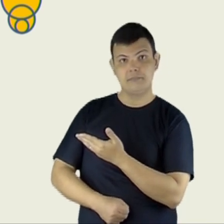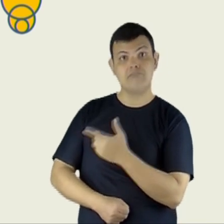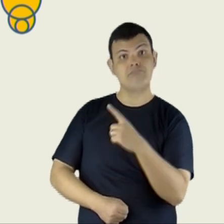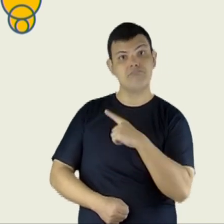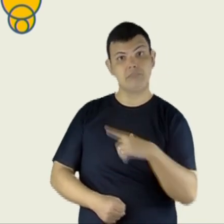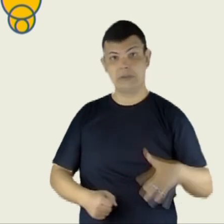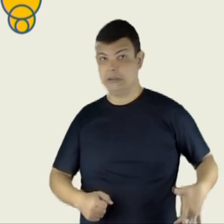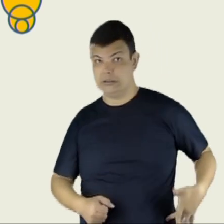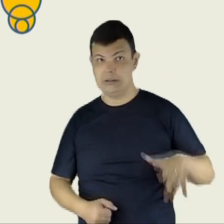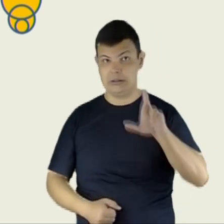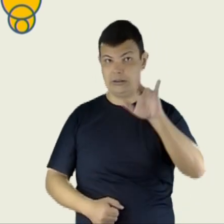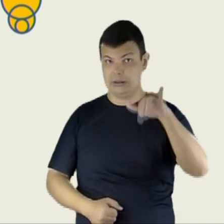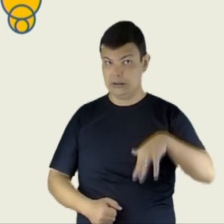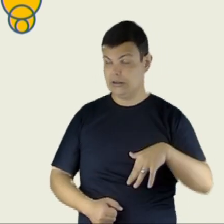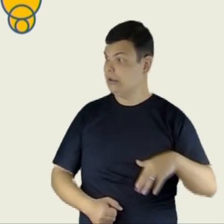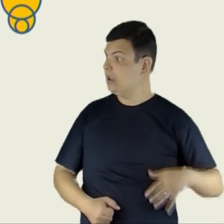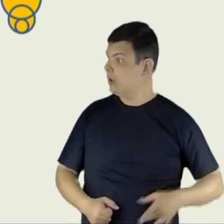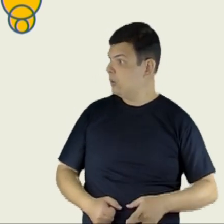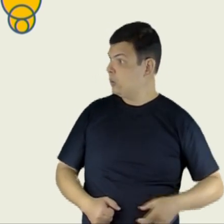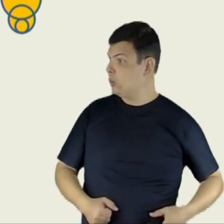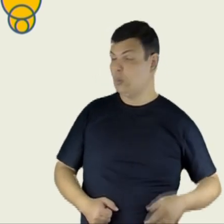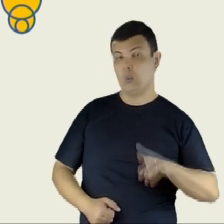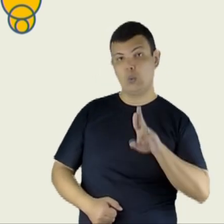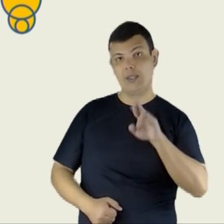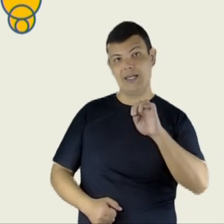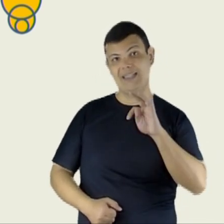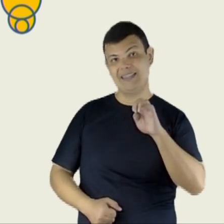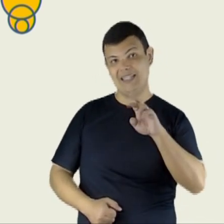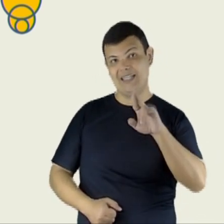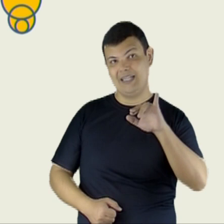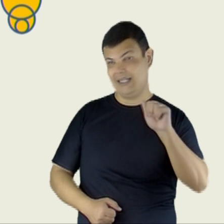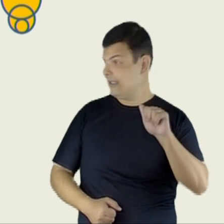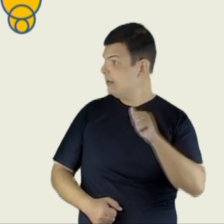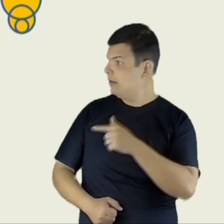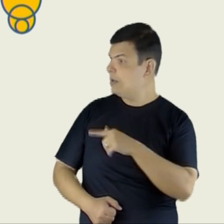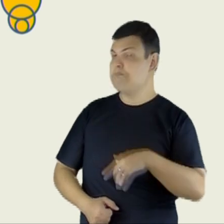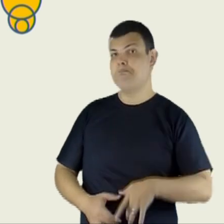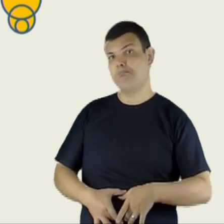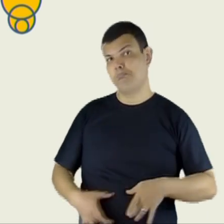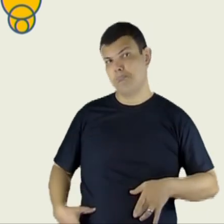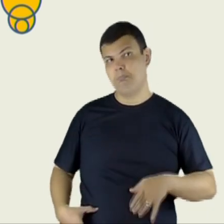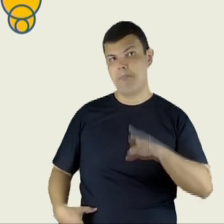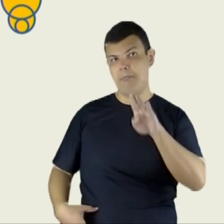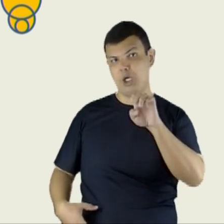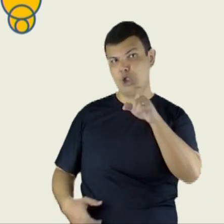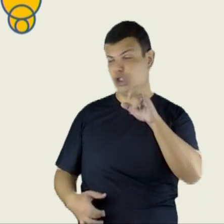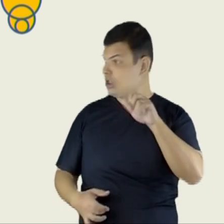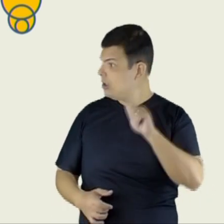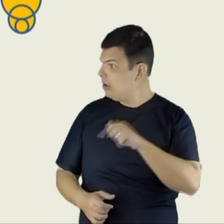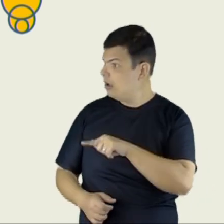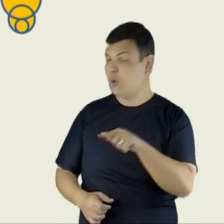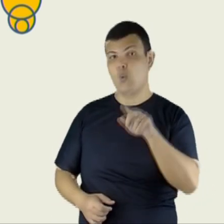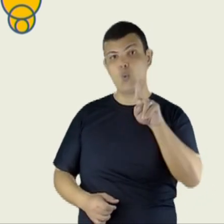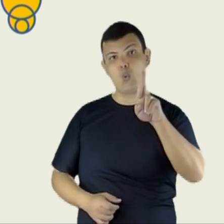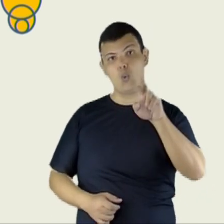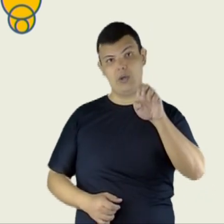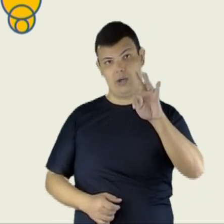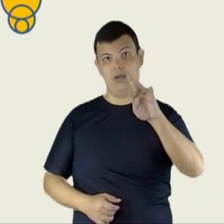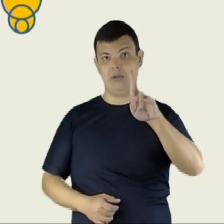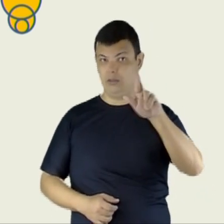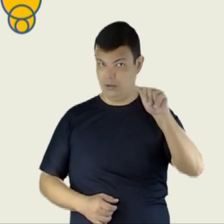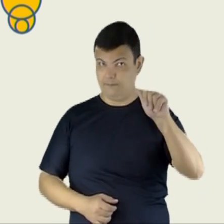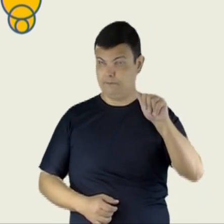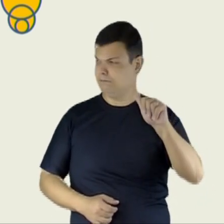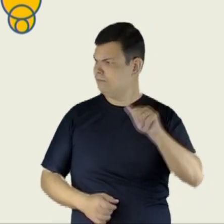os rins, os ureteres, a bexiga urinária e a uretra. Eles que fazem parte, esses órgãos,